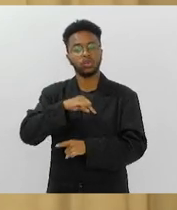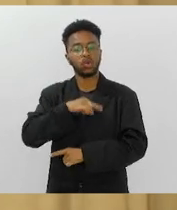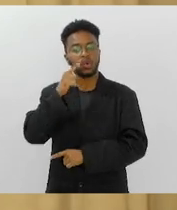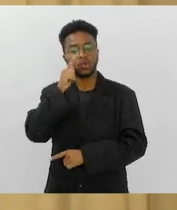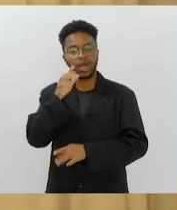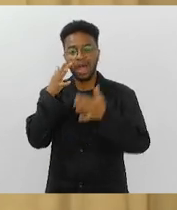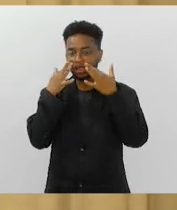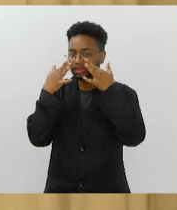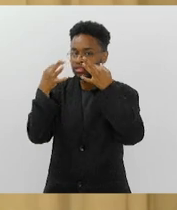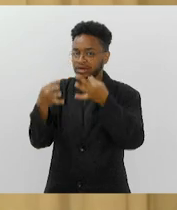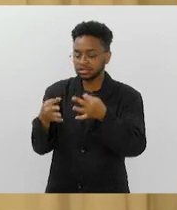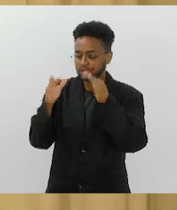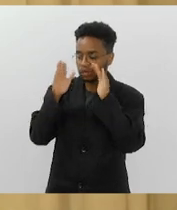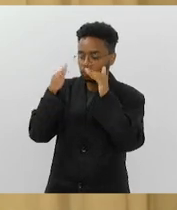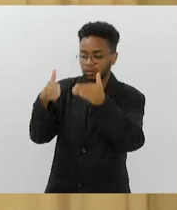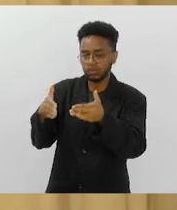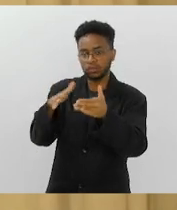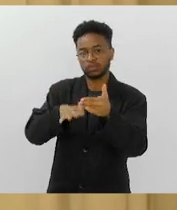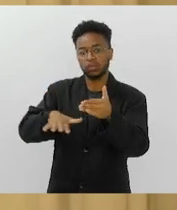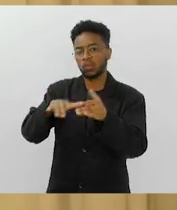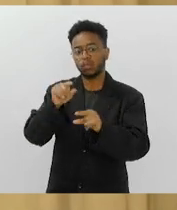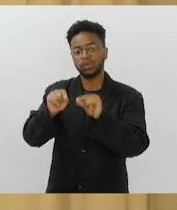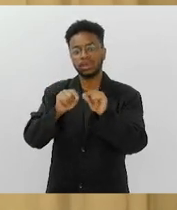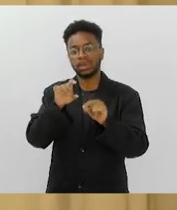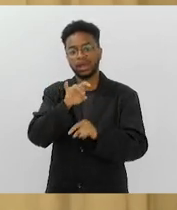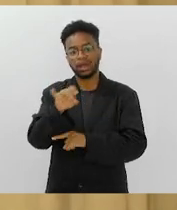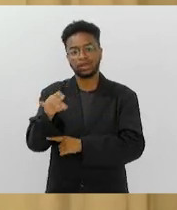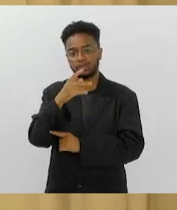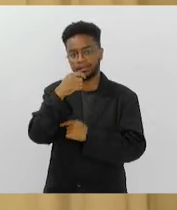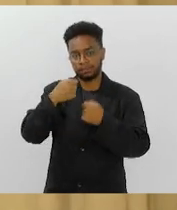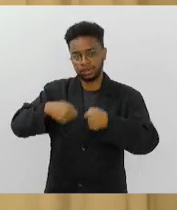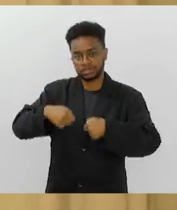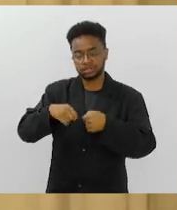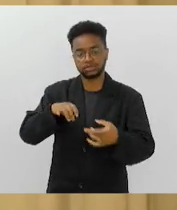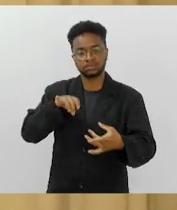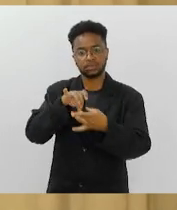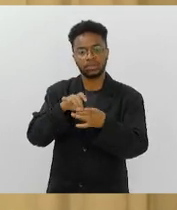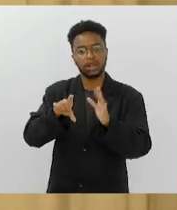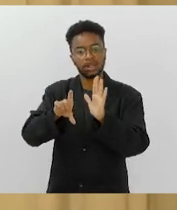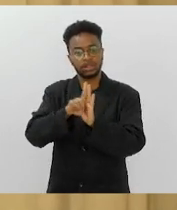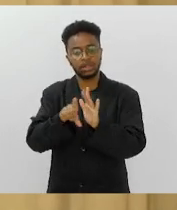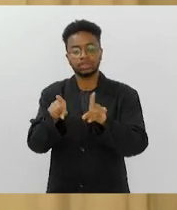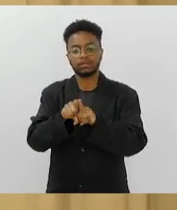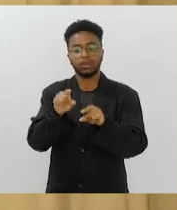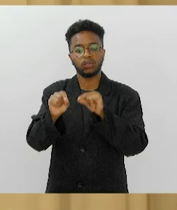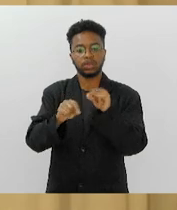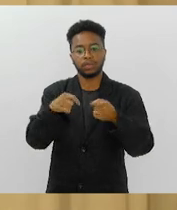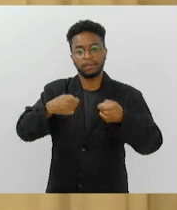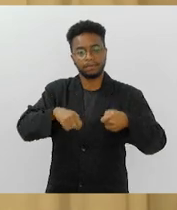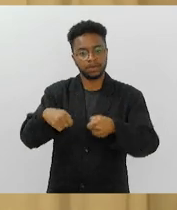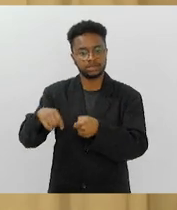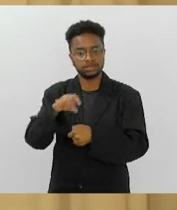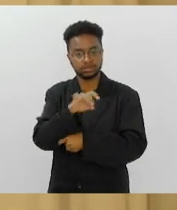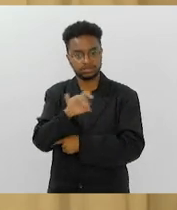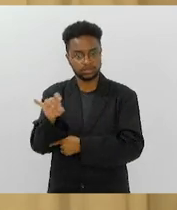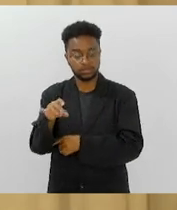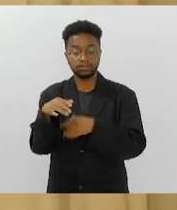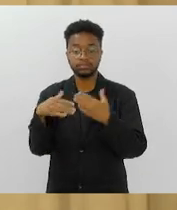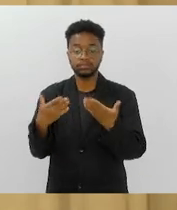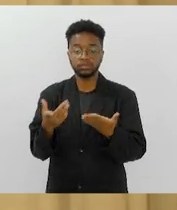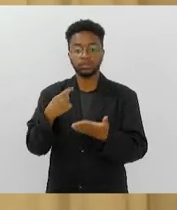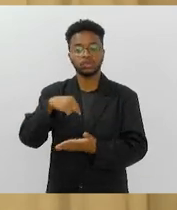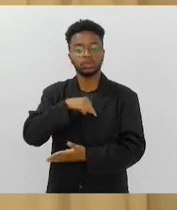atenção específica que esse público precisa, né, em suas leis específicas, em suas necessidades específicas. Então, nós buscamos